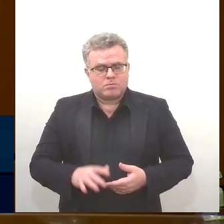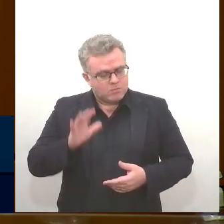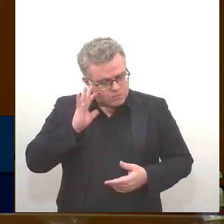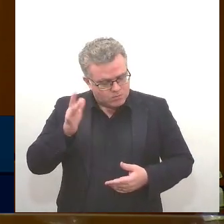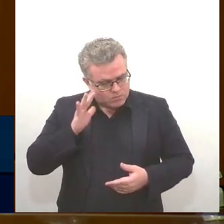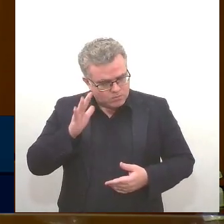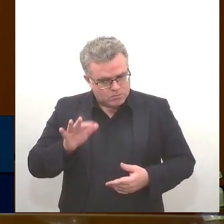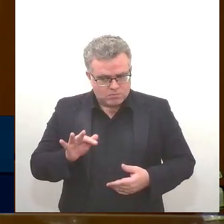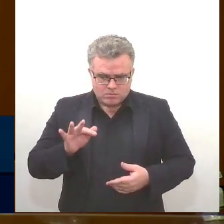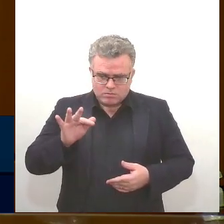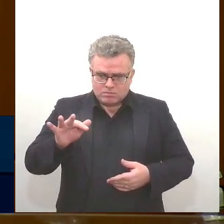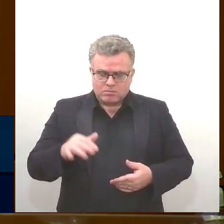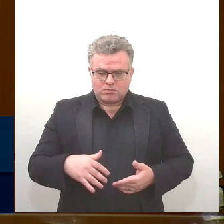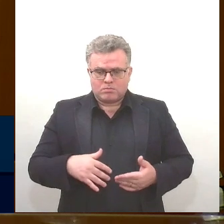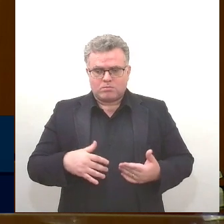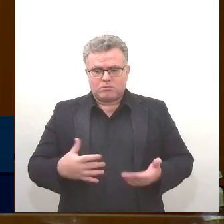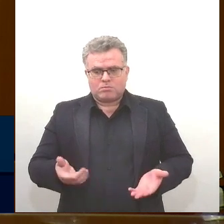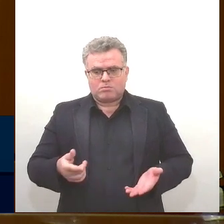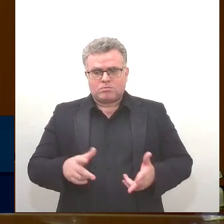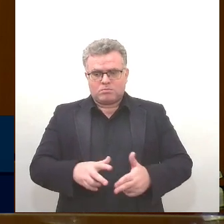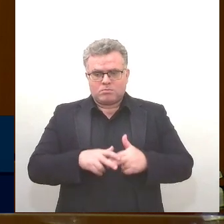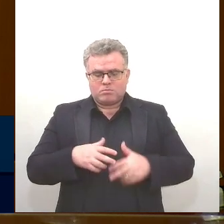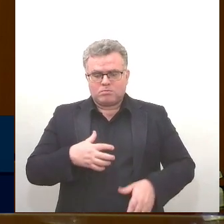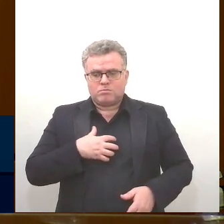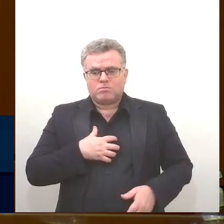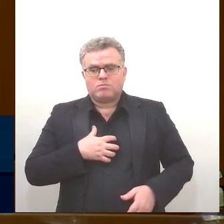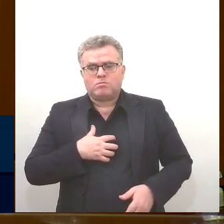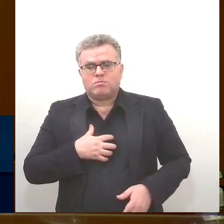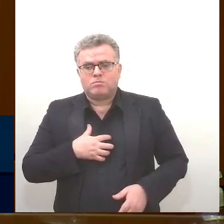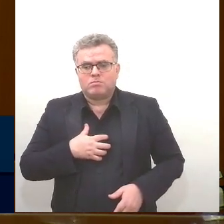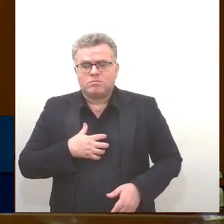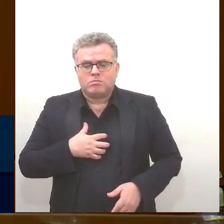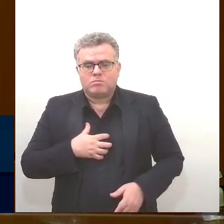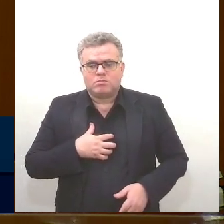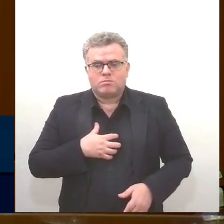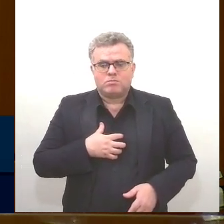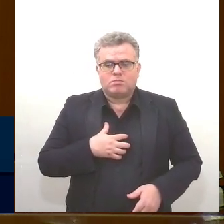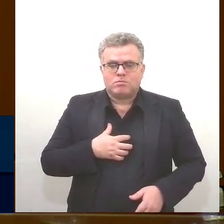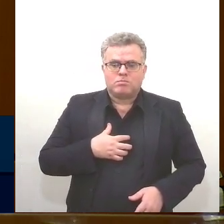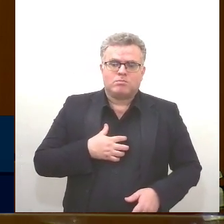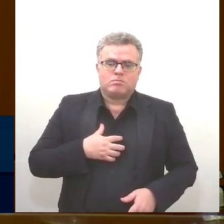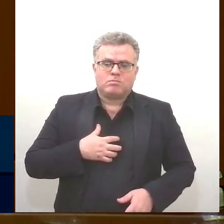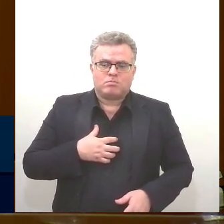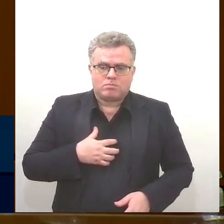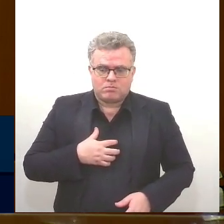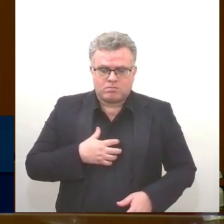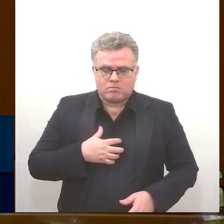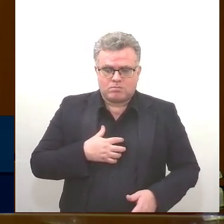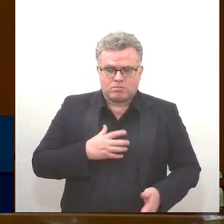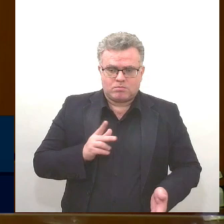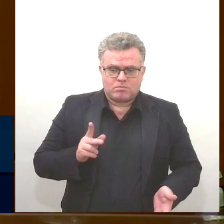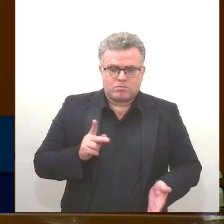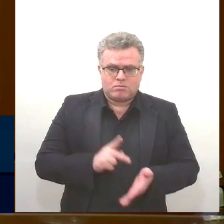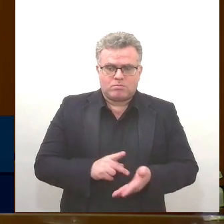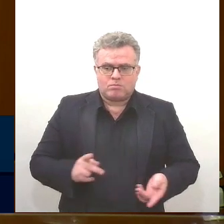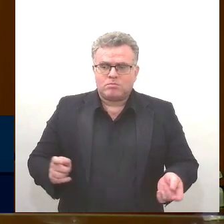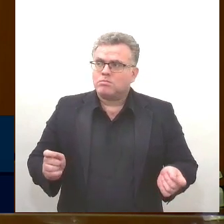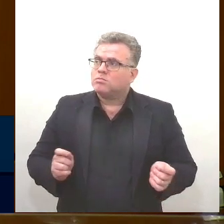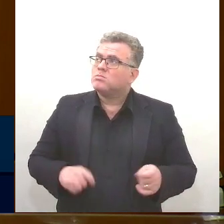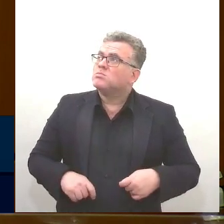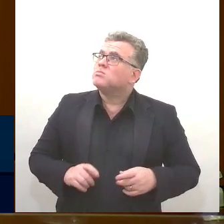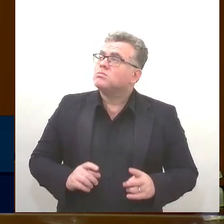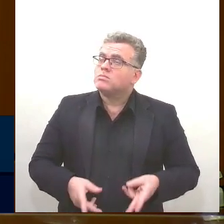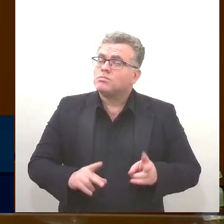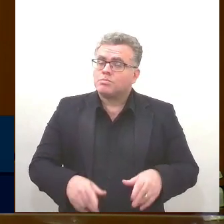tocou no porque é uma pessoa de valor uma pessoa dessa tem que ser